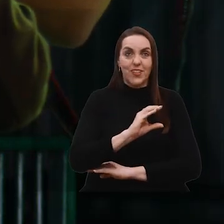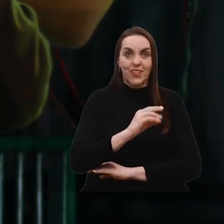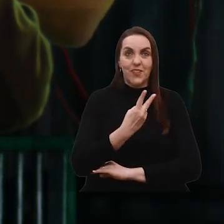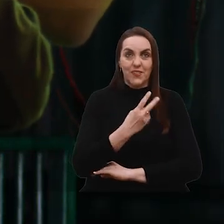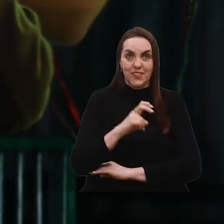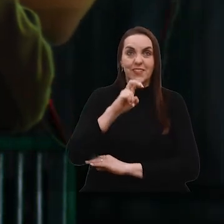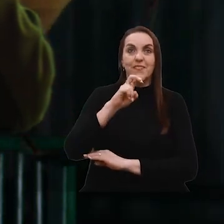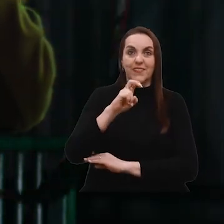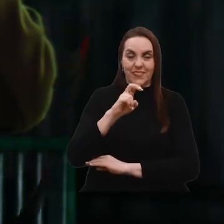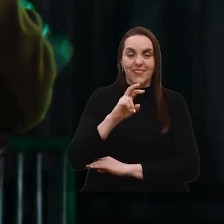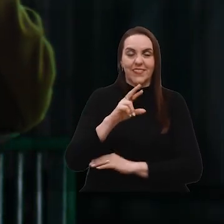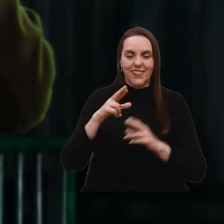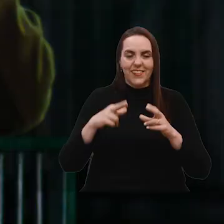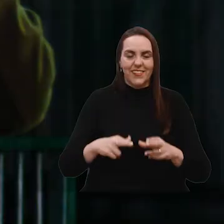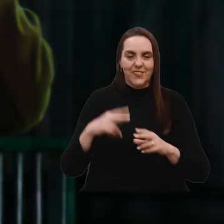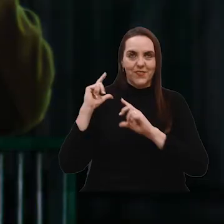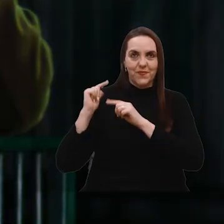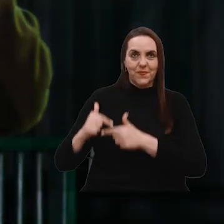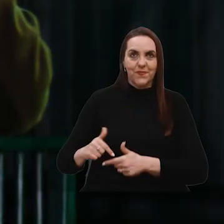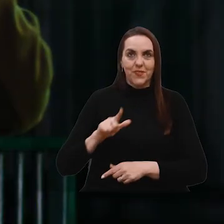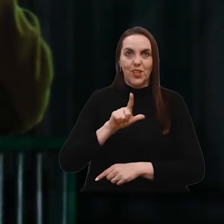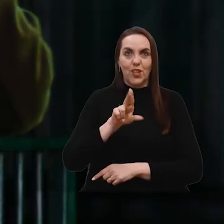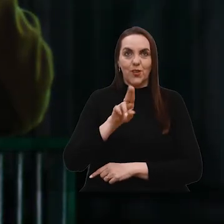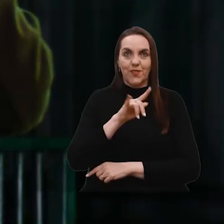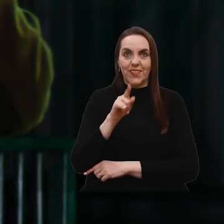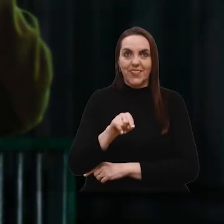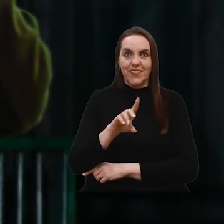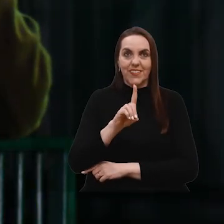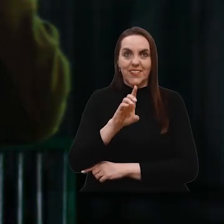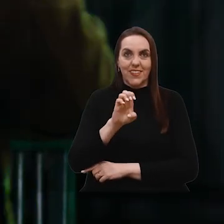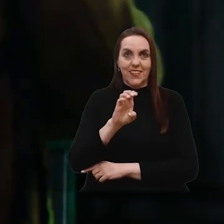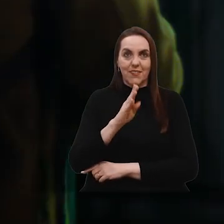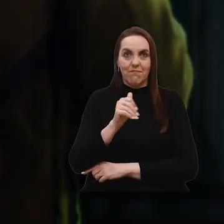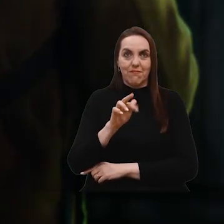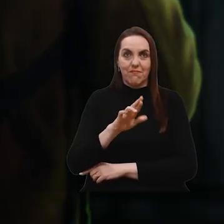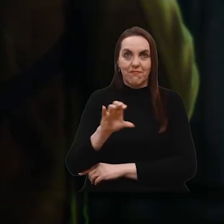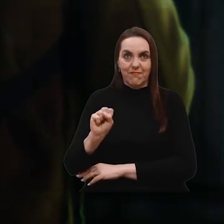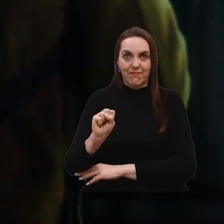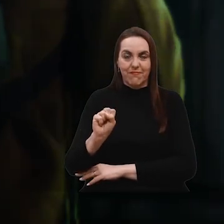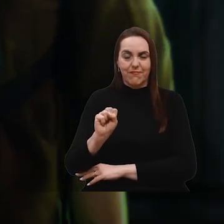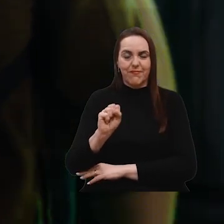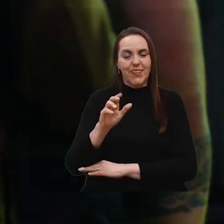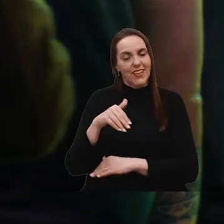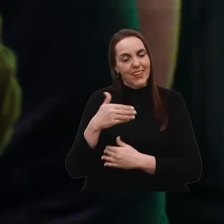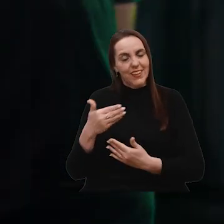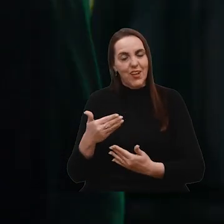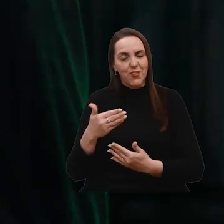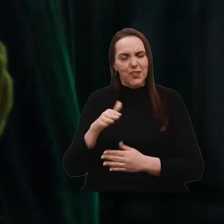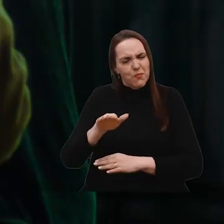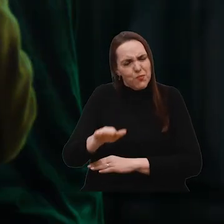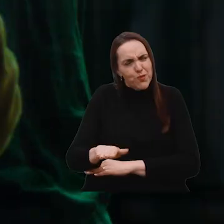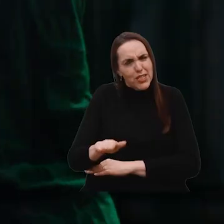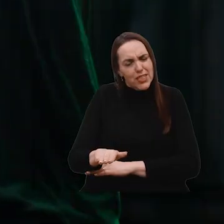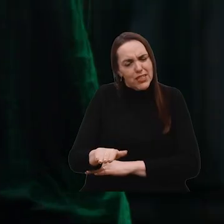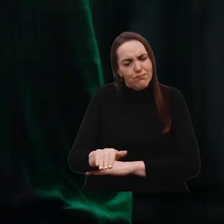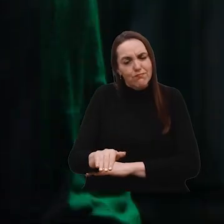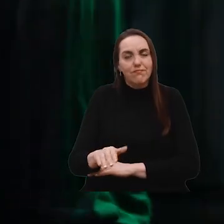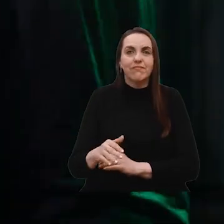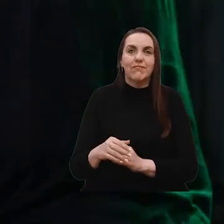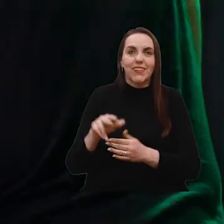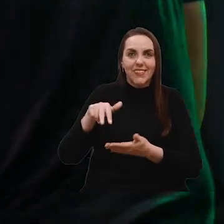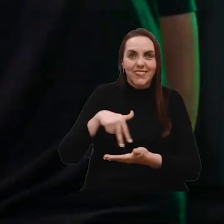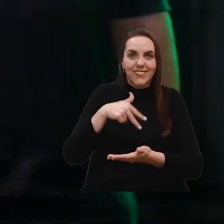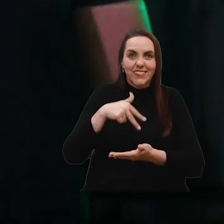tio, que foi coordenador da 25ª Região Tradicionalista, o Luiz de Barros. E desde